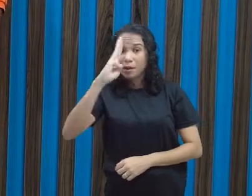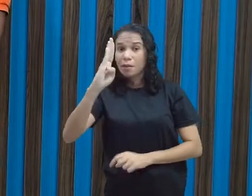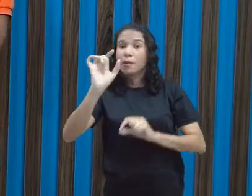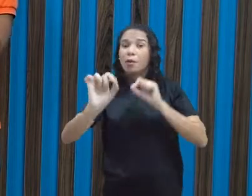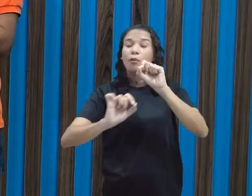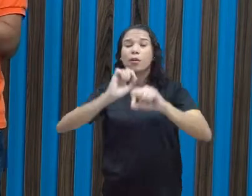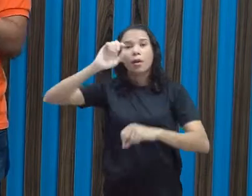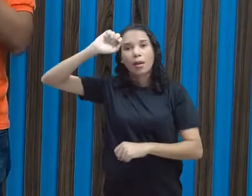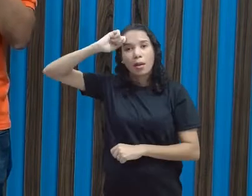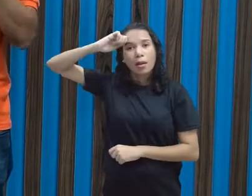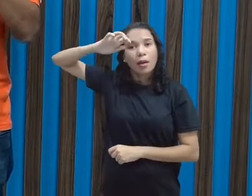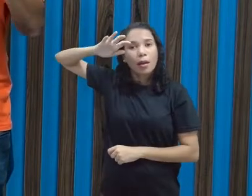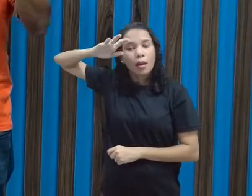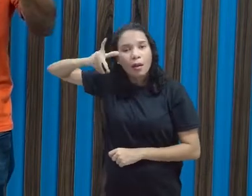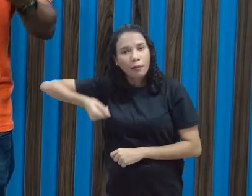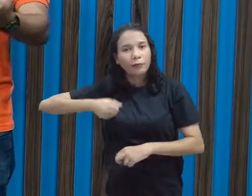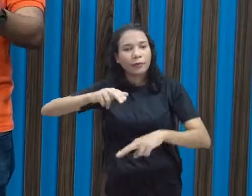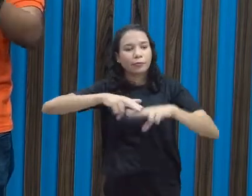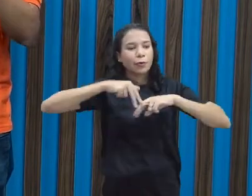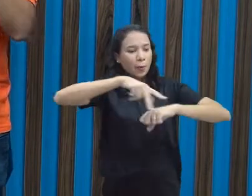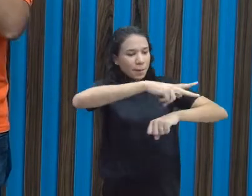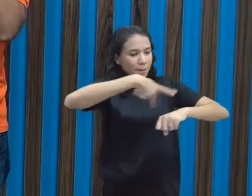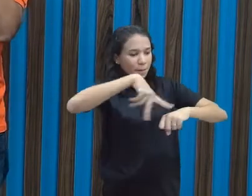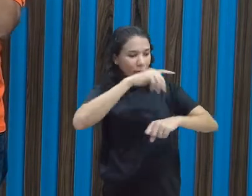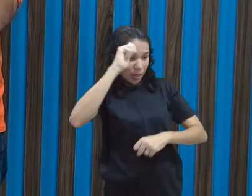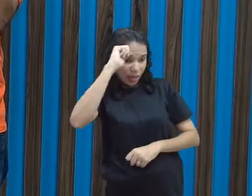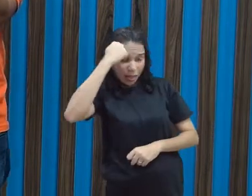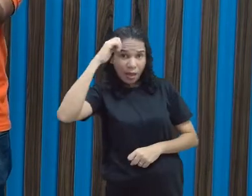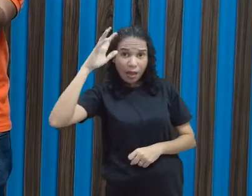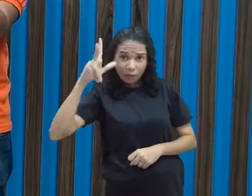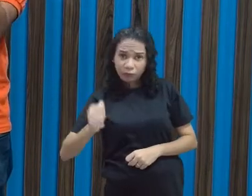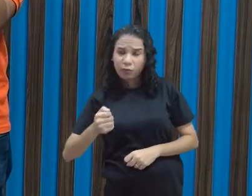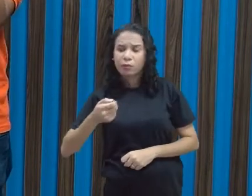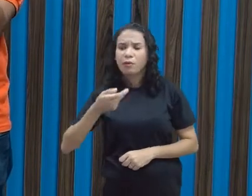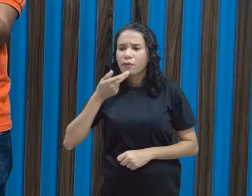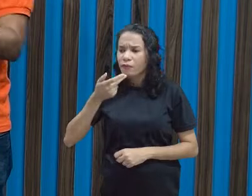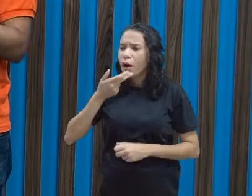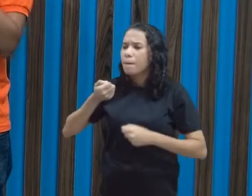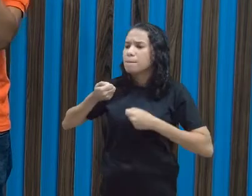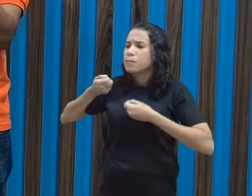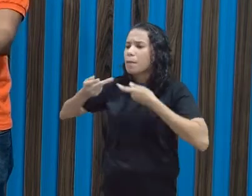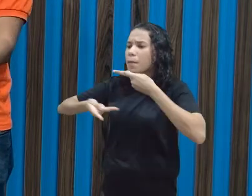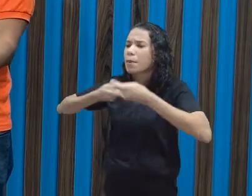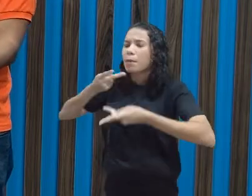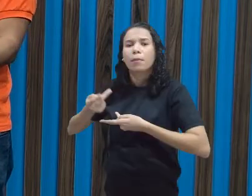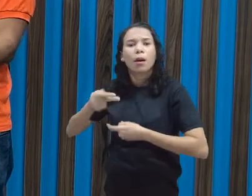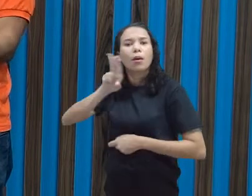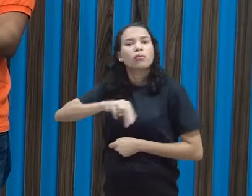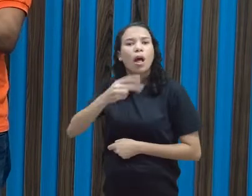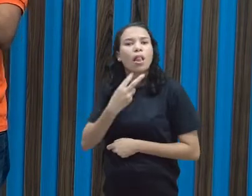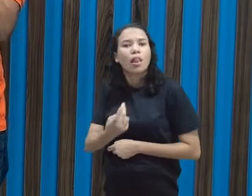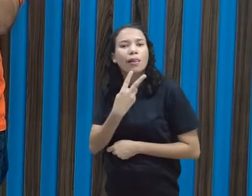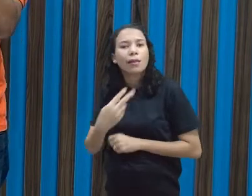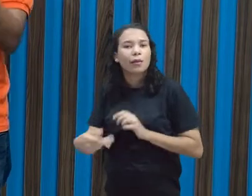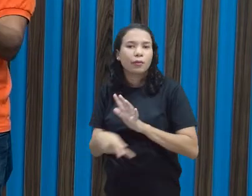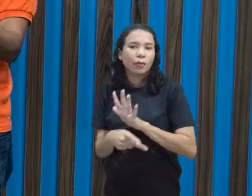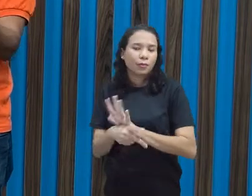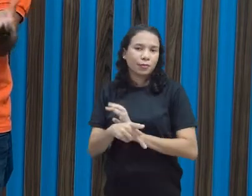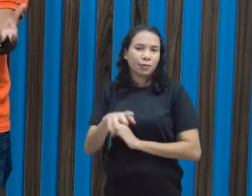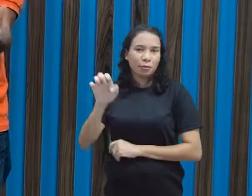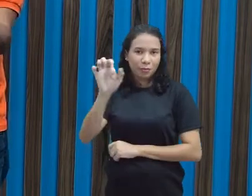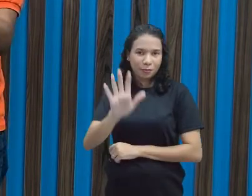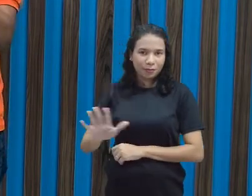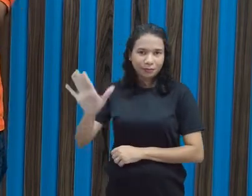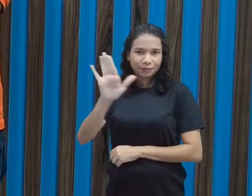principalmente a África. Então, muitos países da África falam os idiomas europeus, né? A Costa do Marfim,